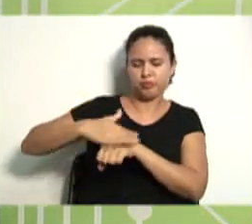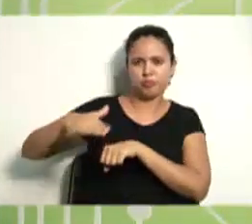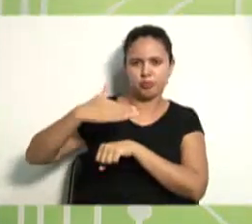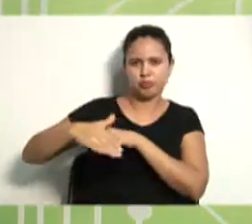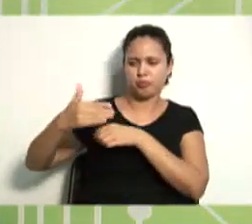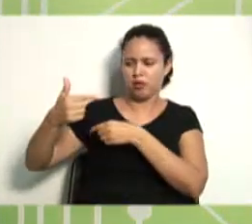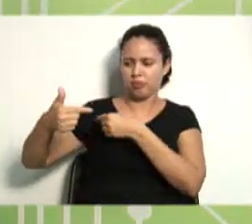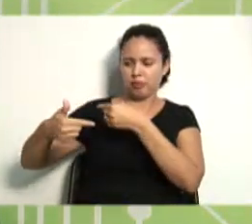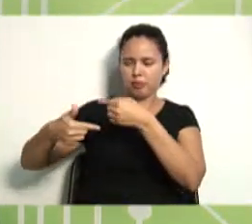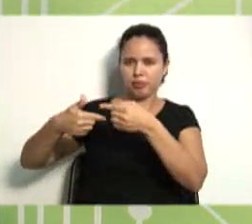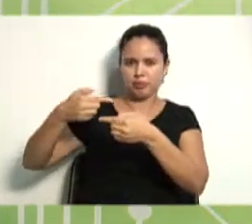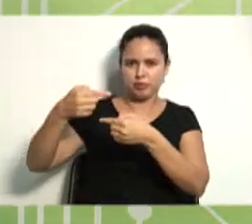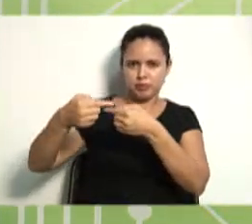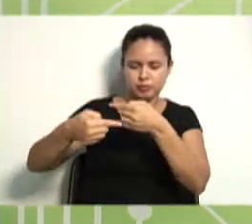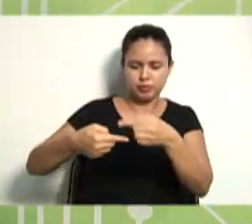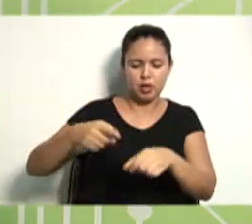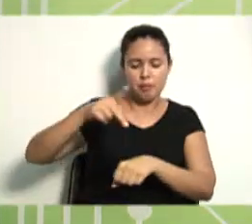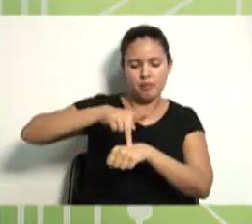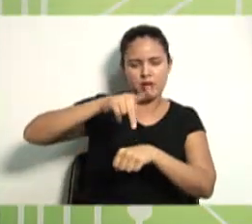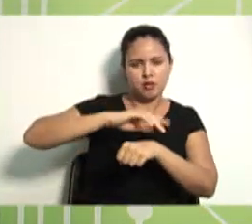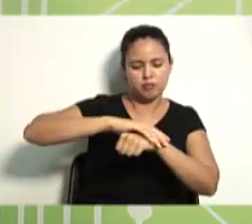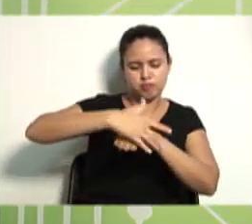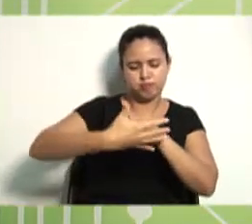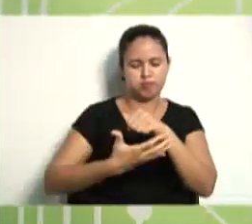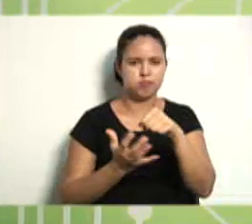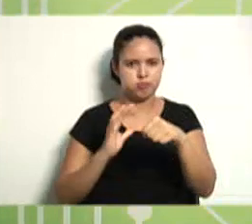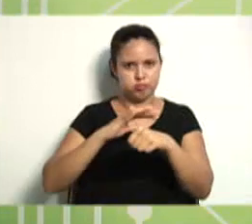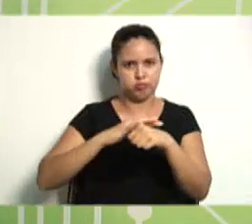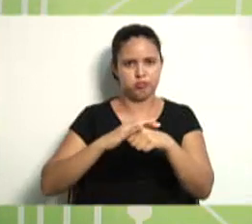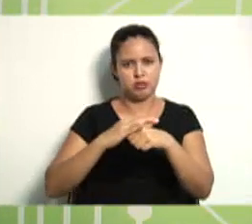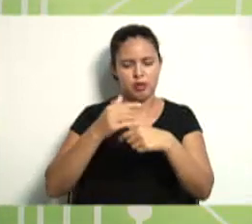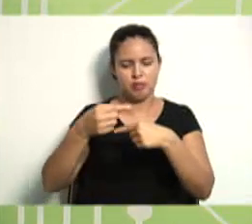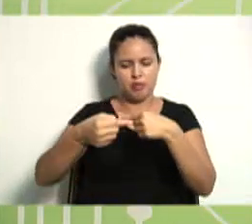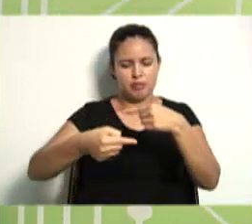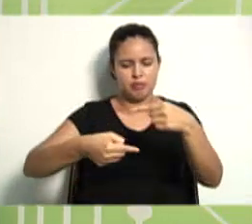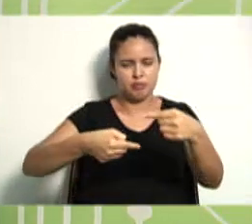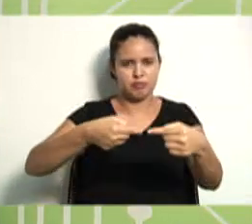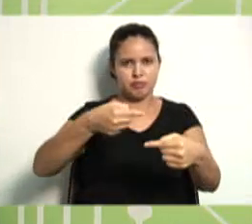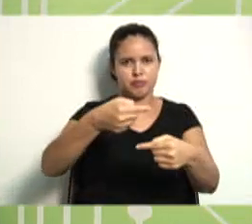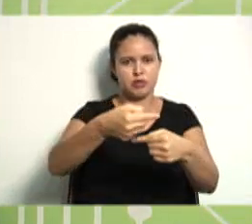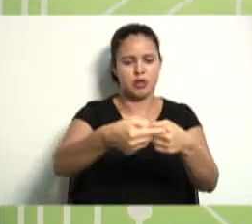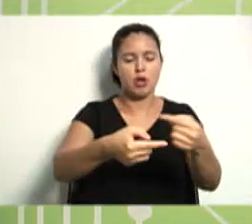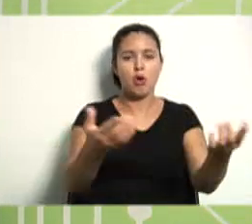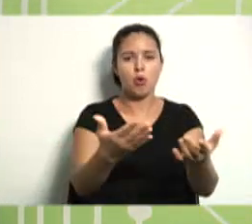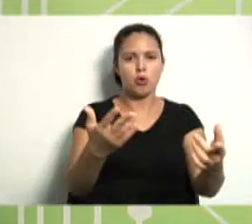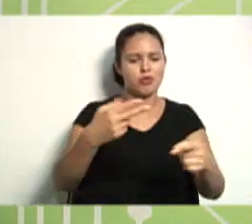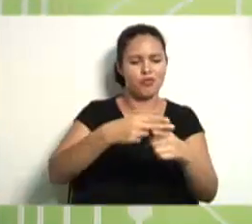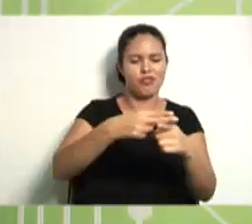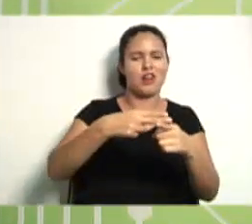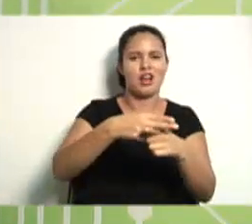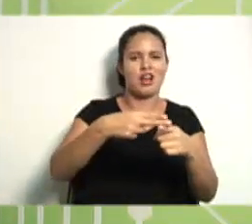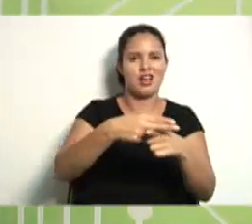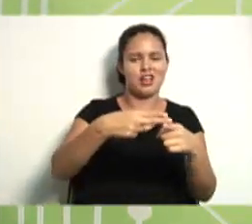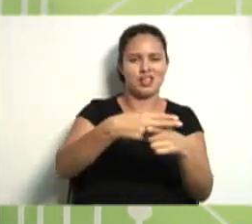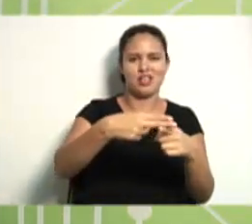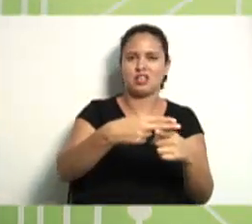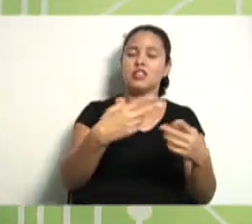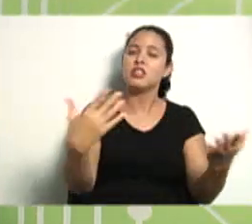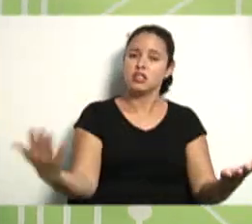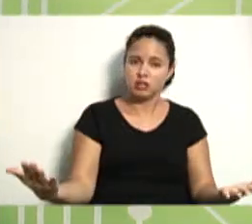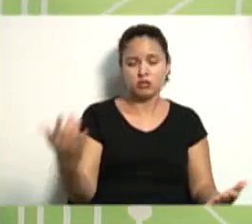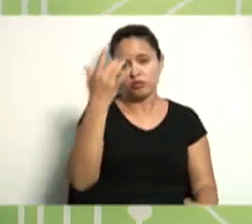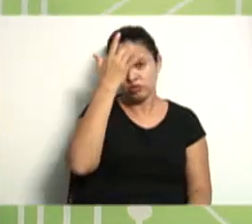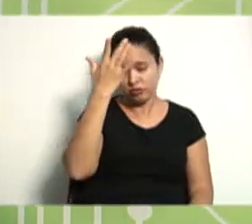é sempre a mesma coisa. No decorrer do tempo, existiram funções que se modificaram. Então,